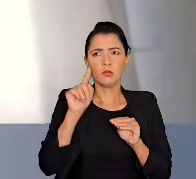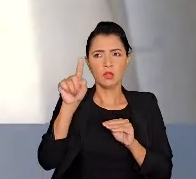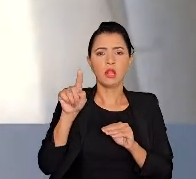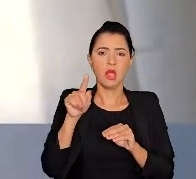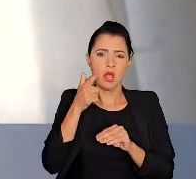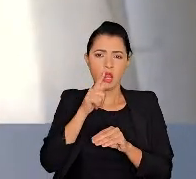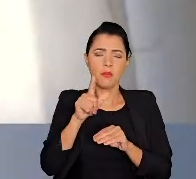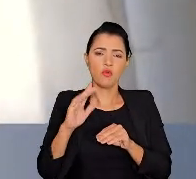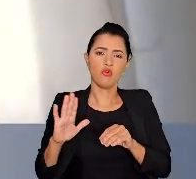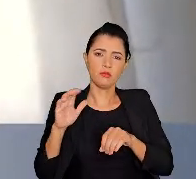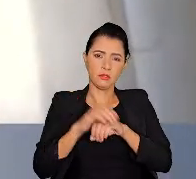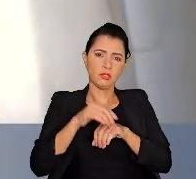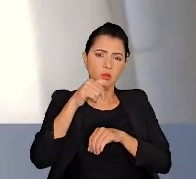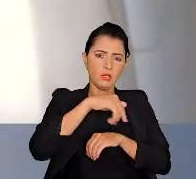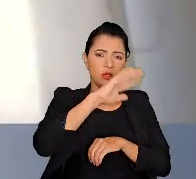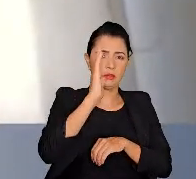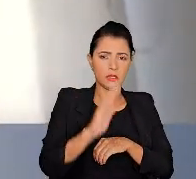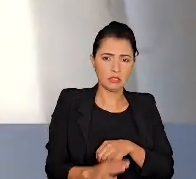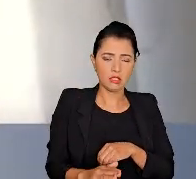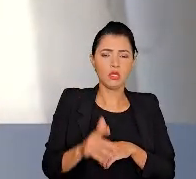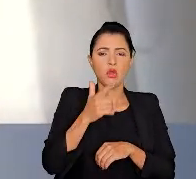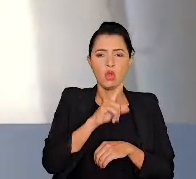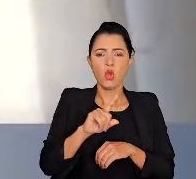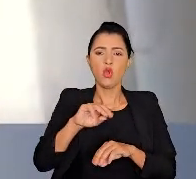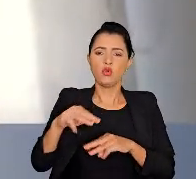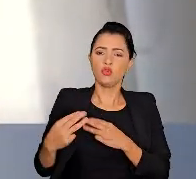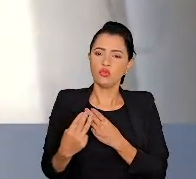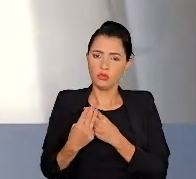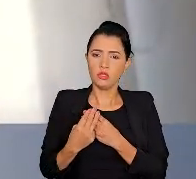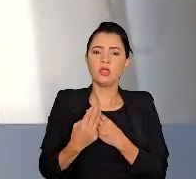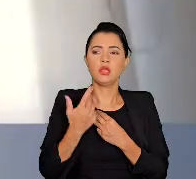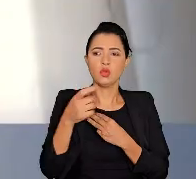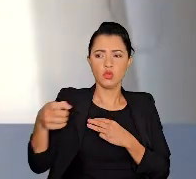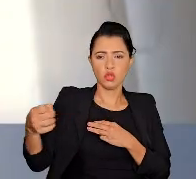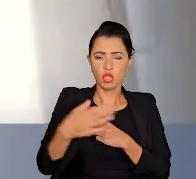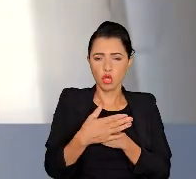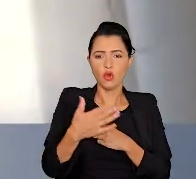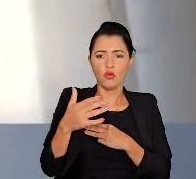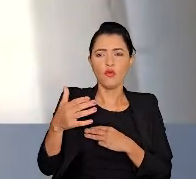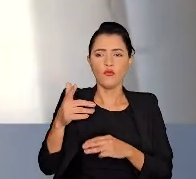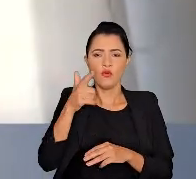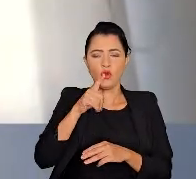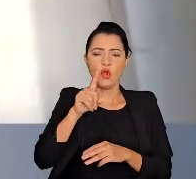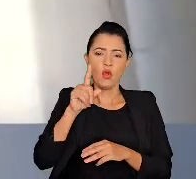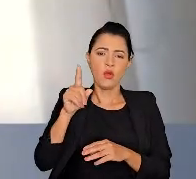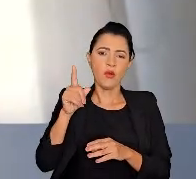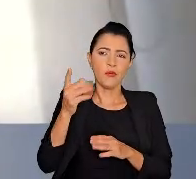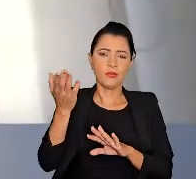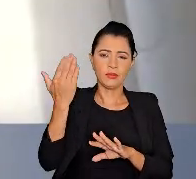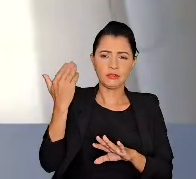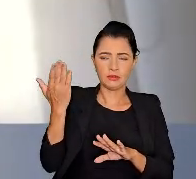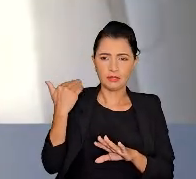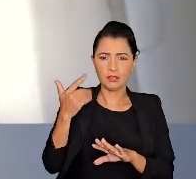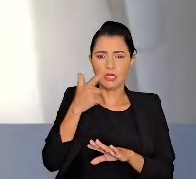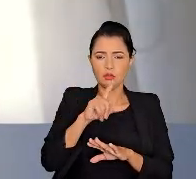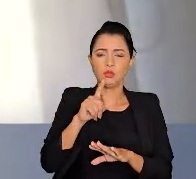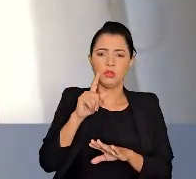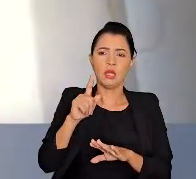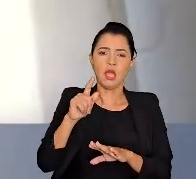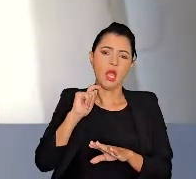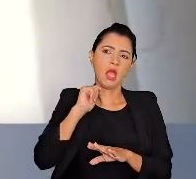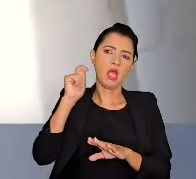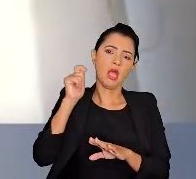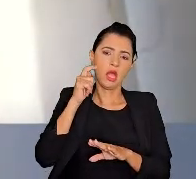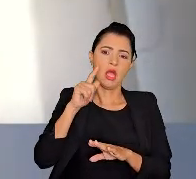país, quando os judeus sefaraditas e cristãos novos, aqueles convertidos à força na época da Inquisição, aqui